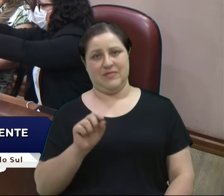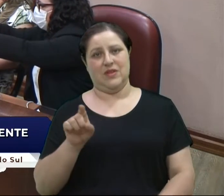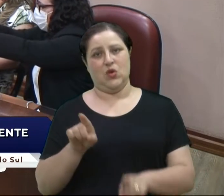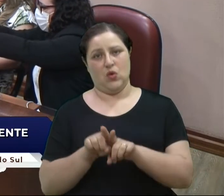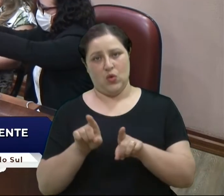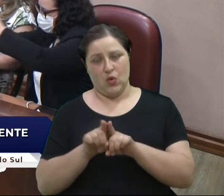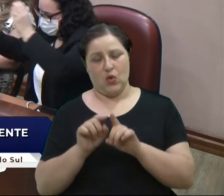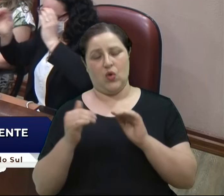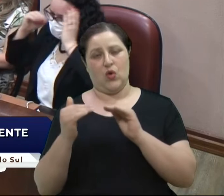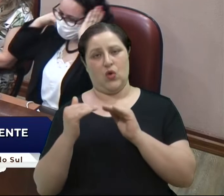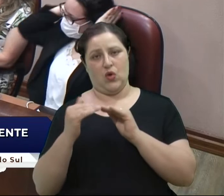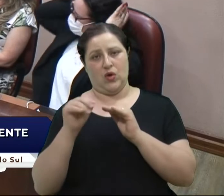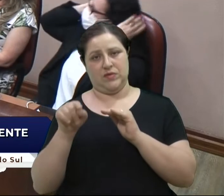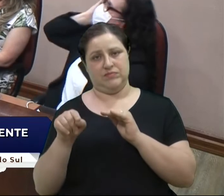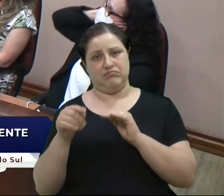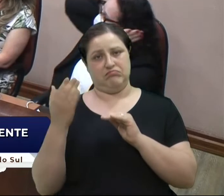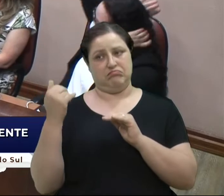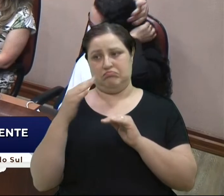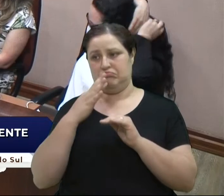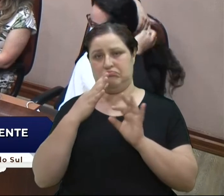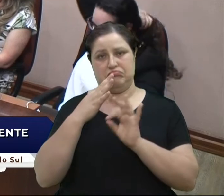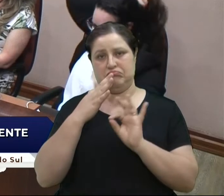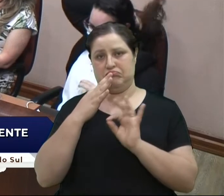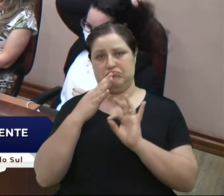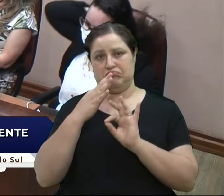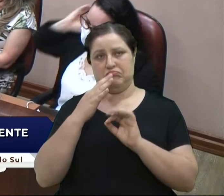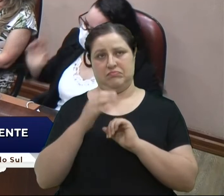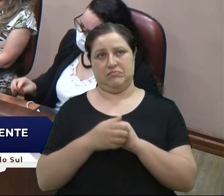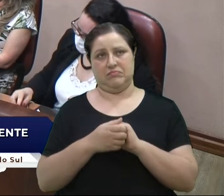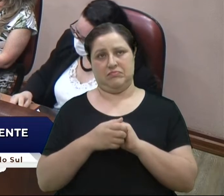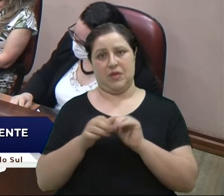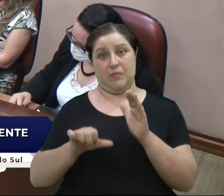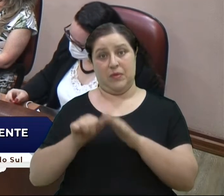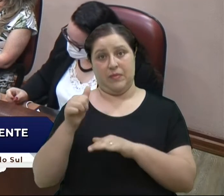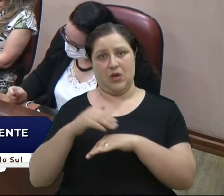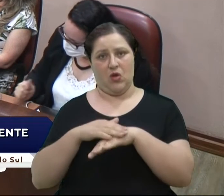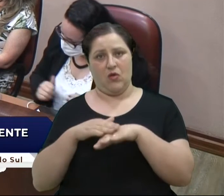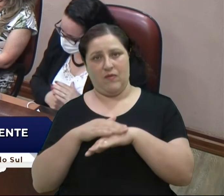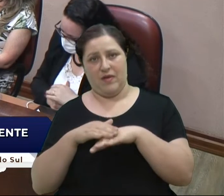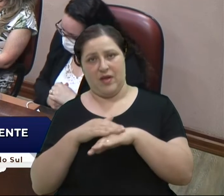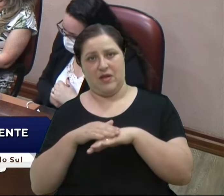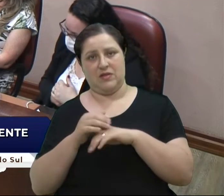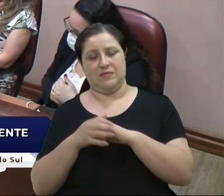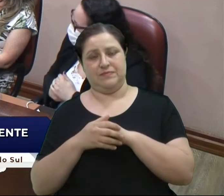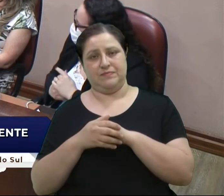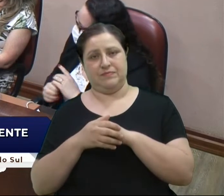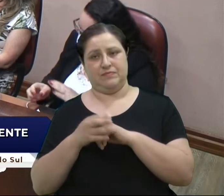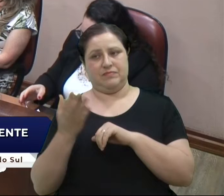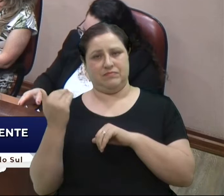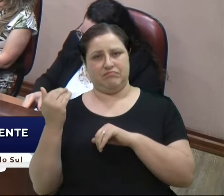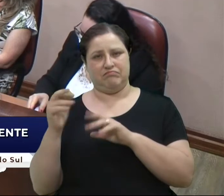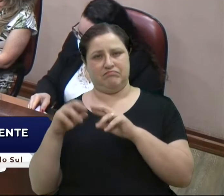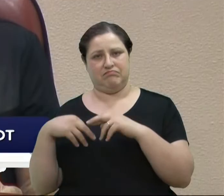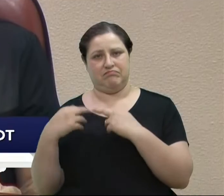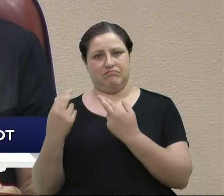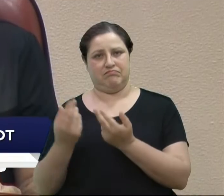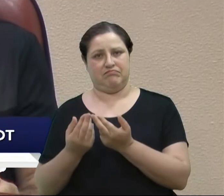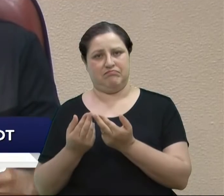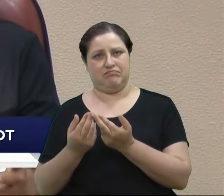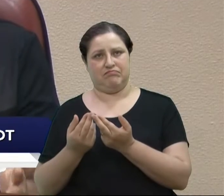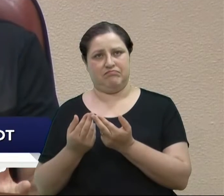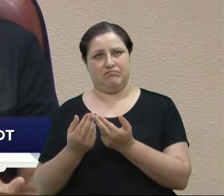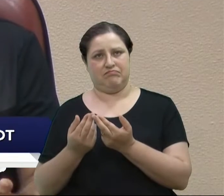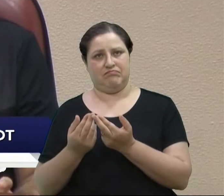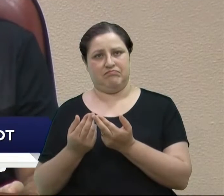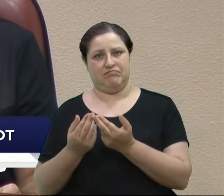concordo, eu não te conhecia, porque a gente teve a primeira conversa na reunião ali do